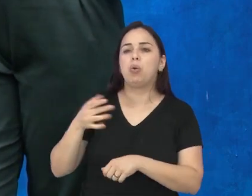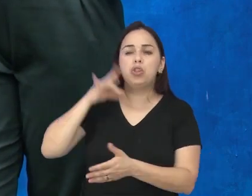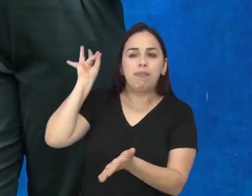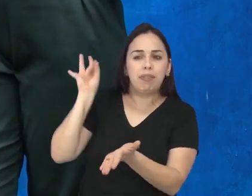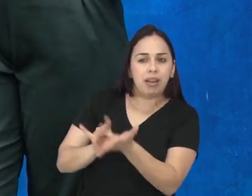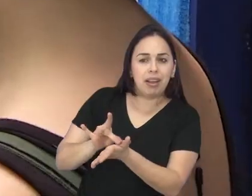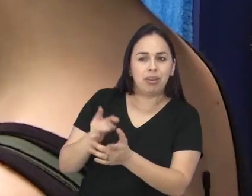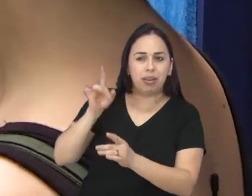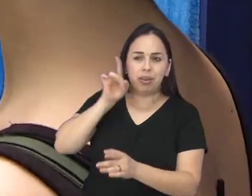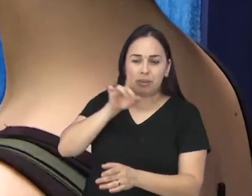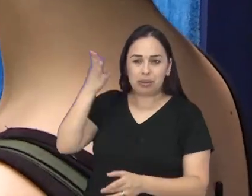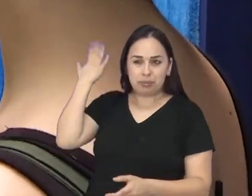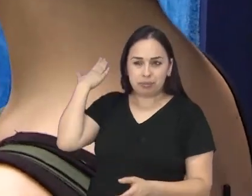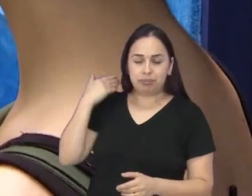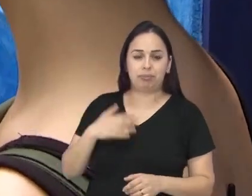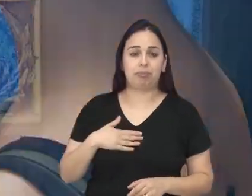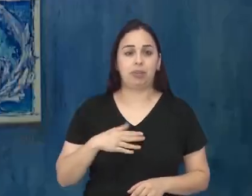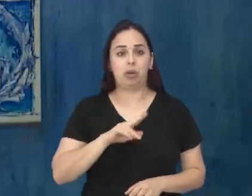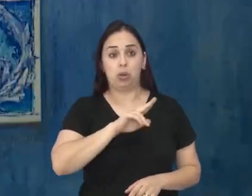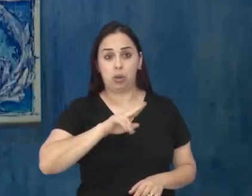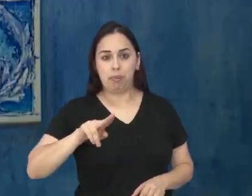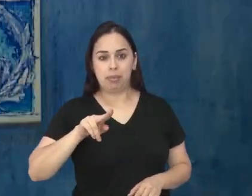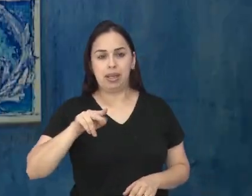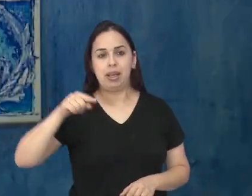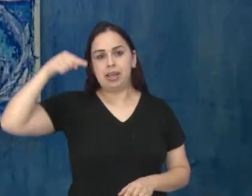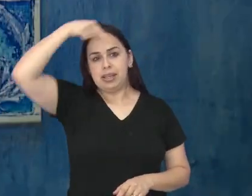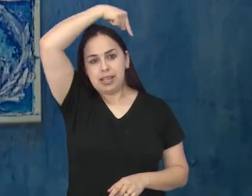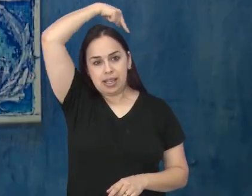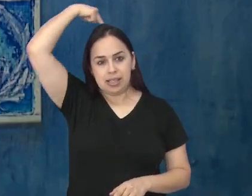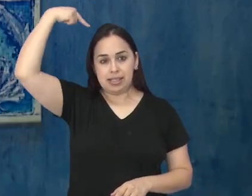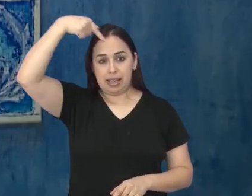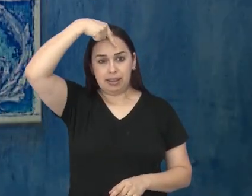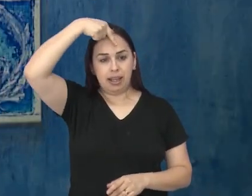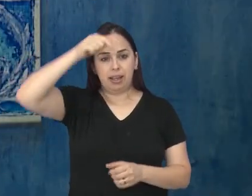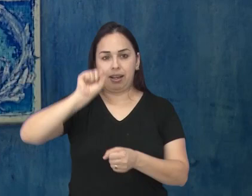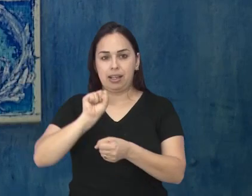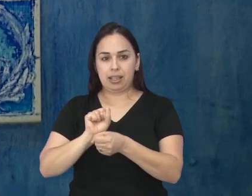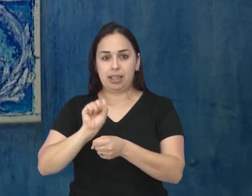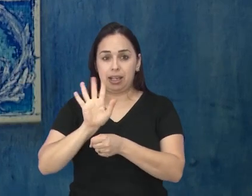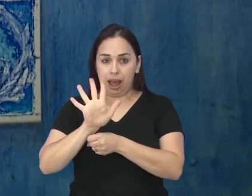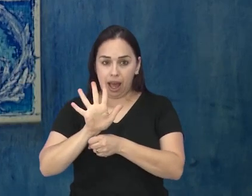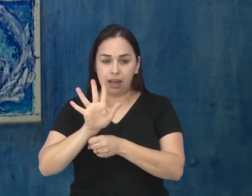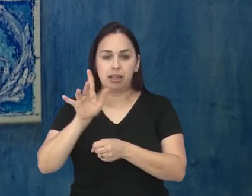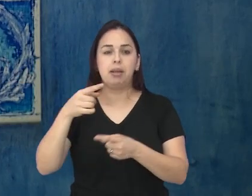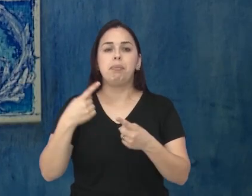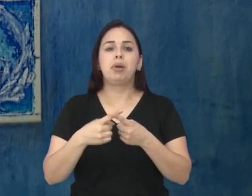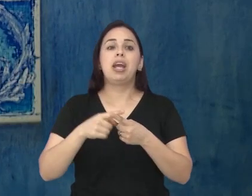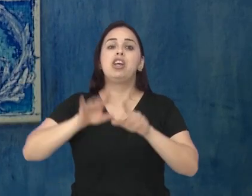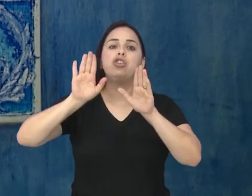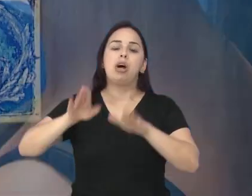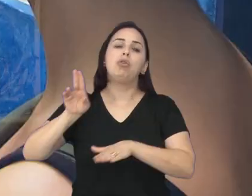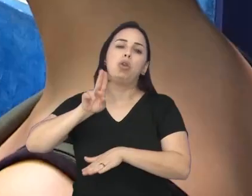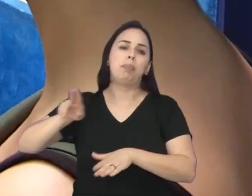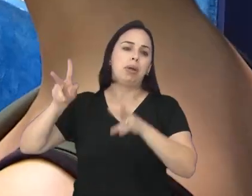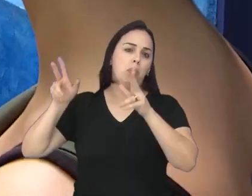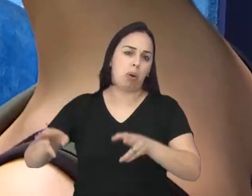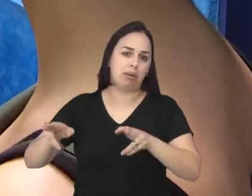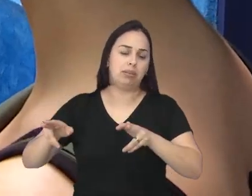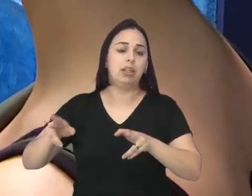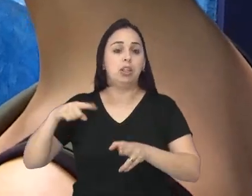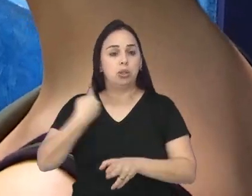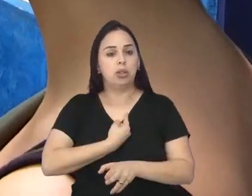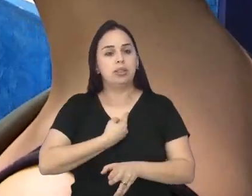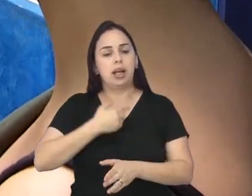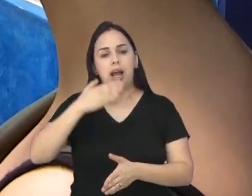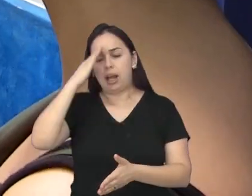um trabalho. O nome da capela é Capela Santa Clara, que ela já era, né? Por conta da Fazenda Santa Clara. A gente acredita que a